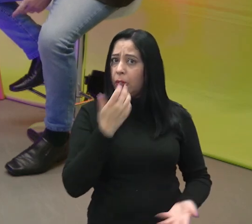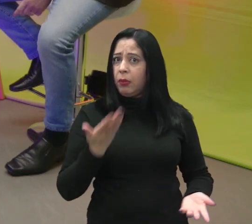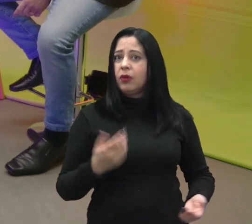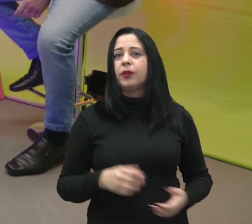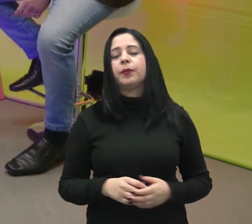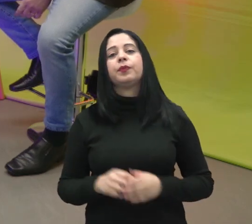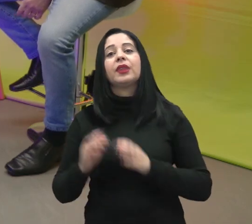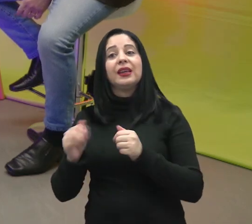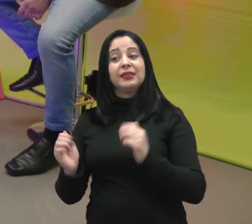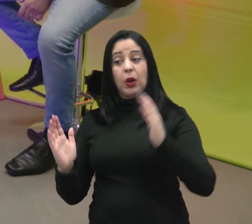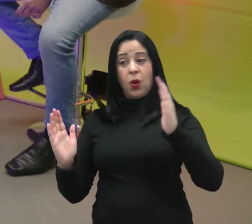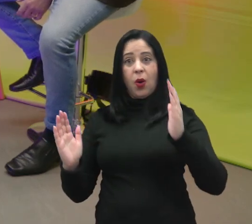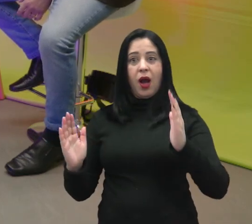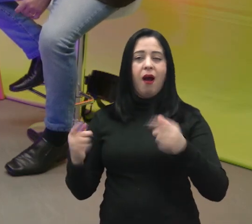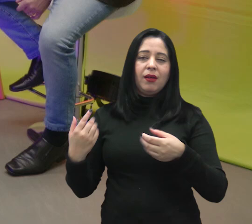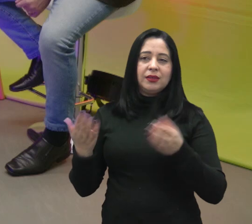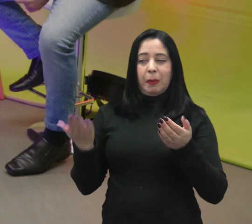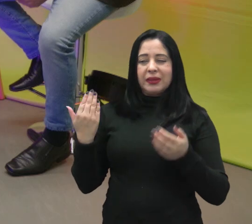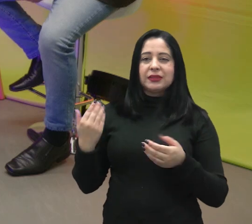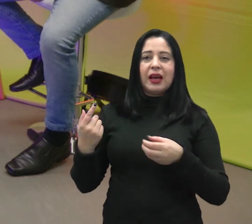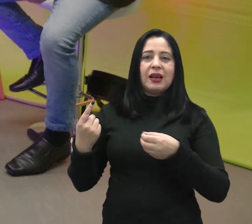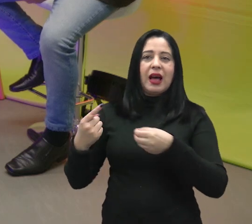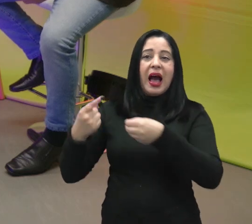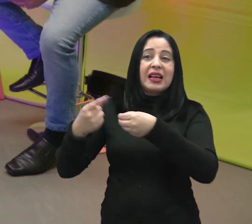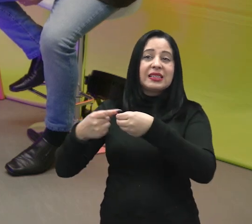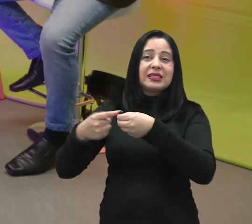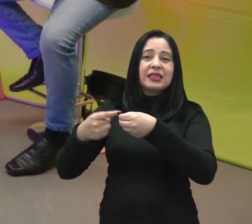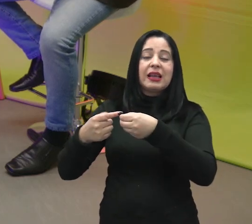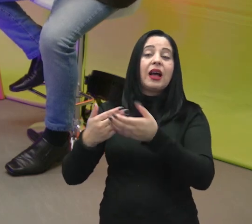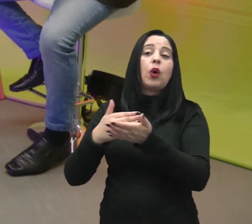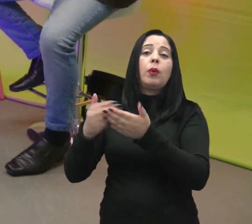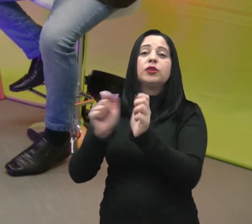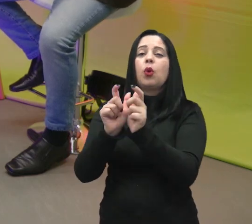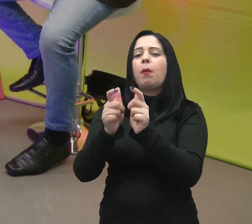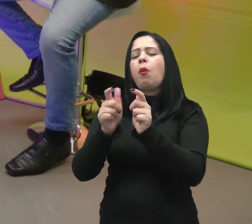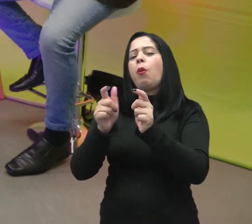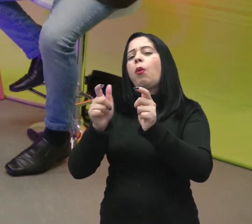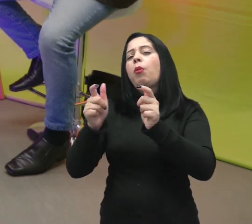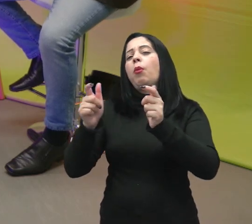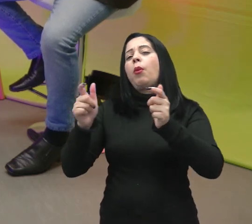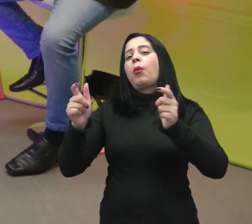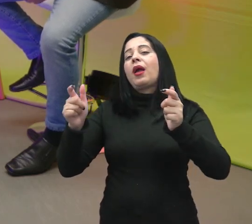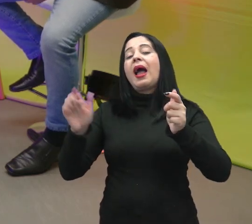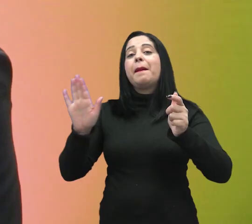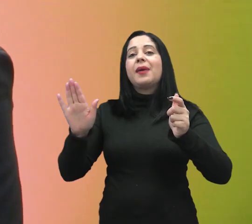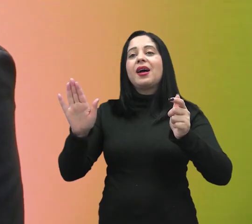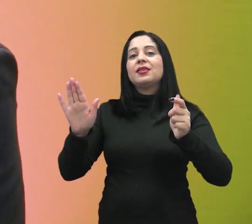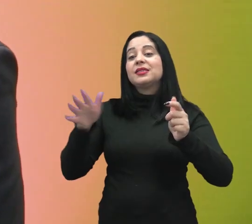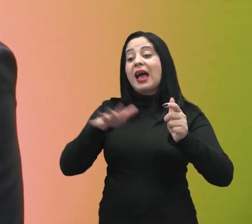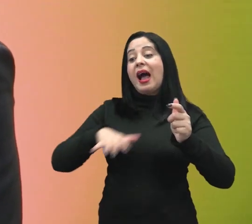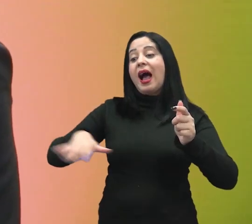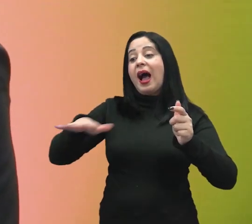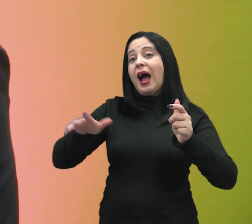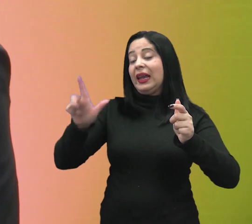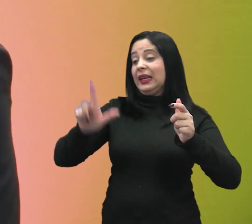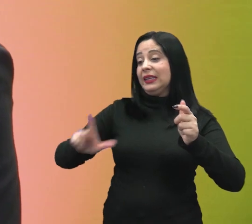Num período que a cidade vinha crescendo muito, a parte literária acabou que ficou um pouco escondida.